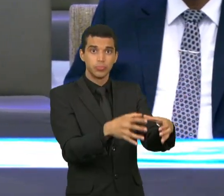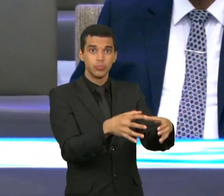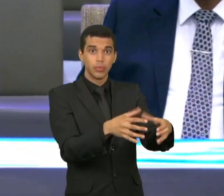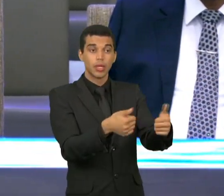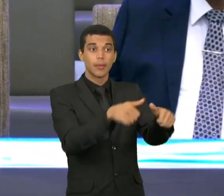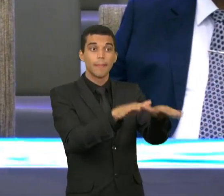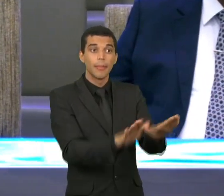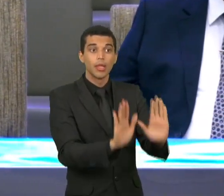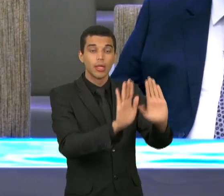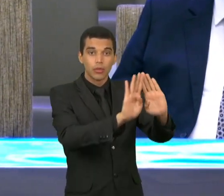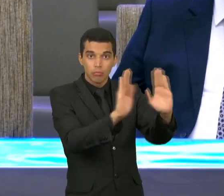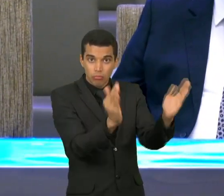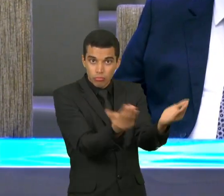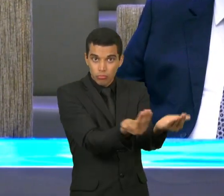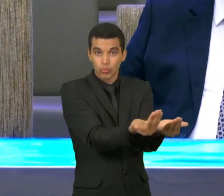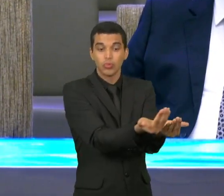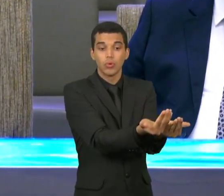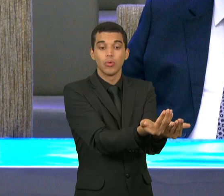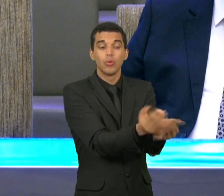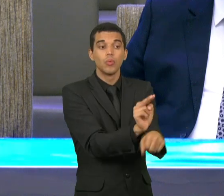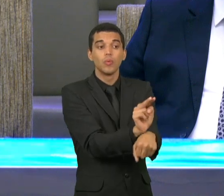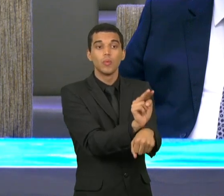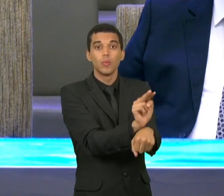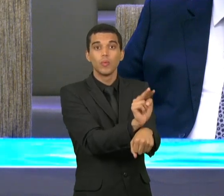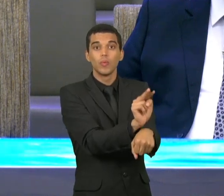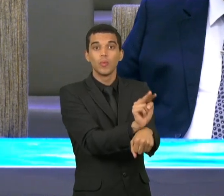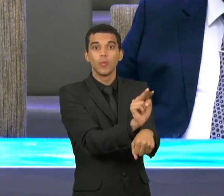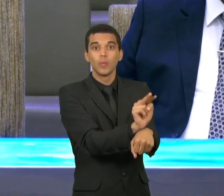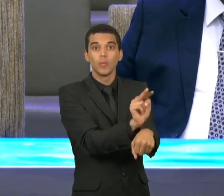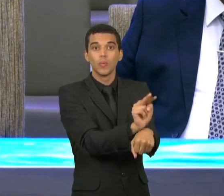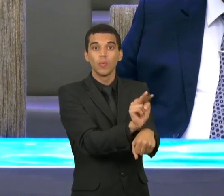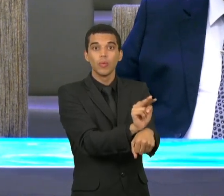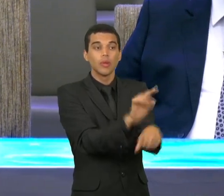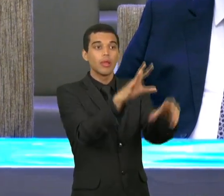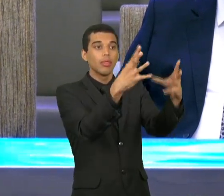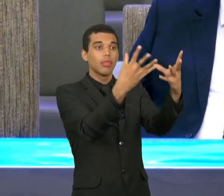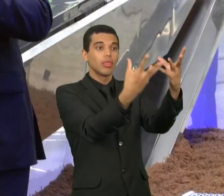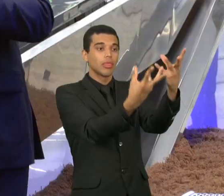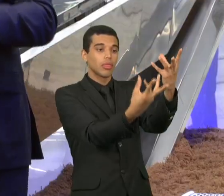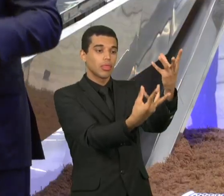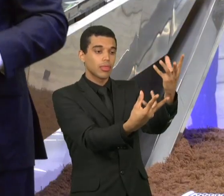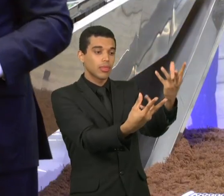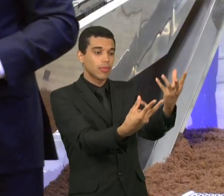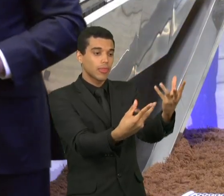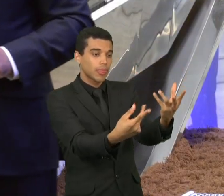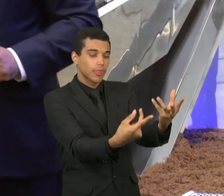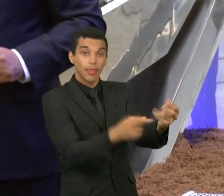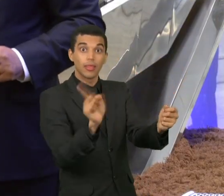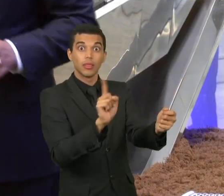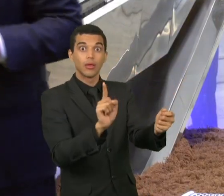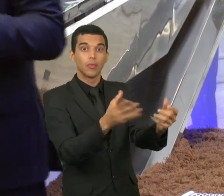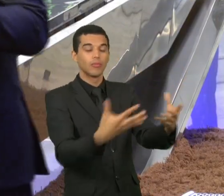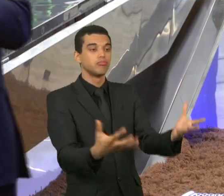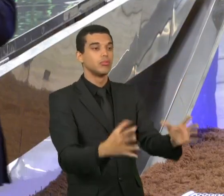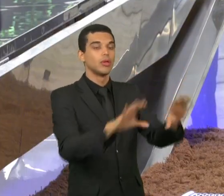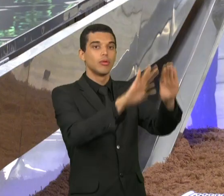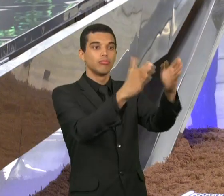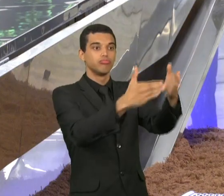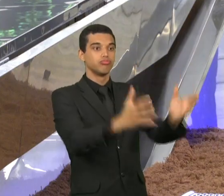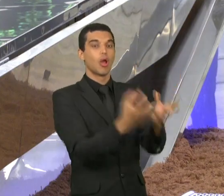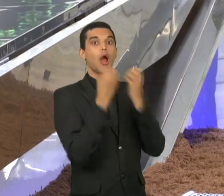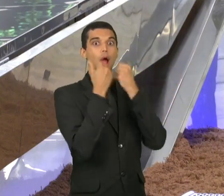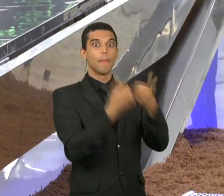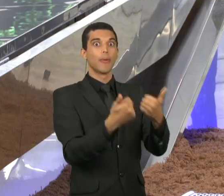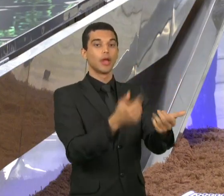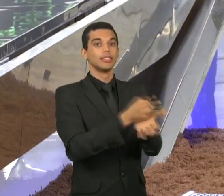condição que ele não perca as qualidades que tem. para que ele